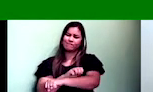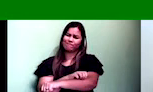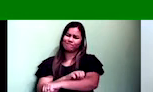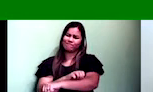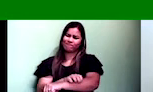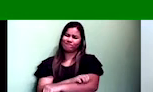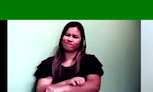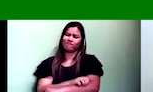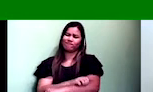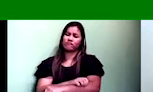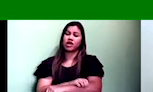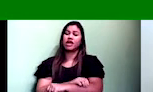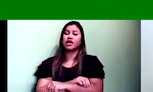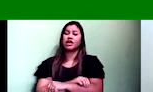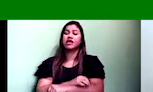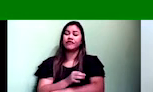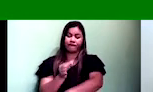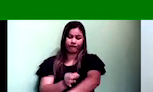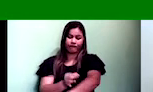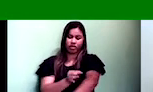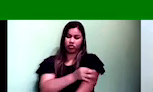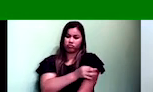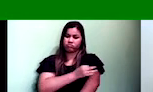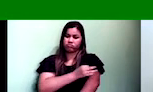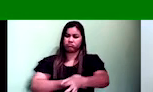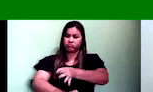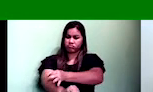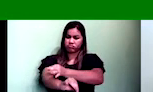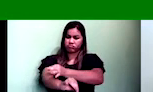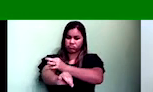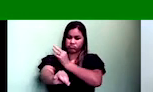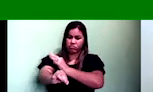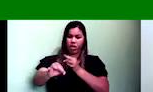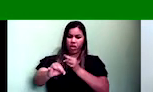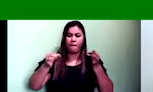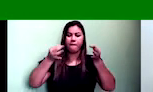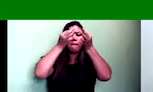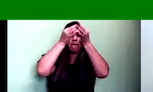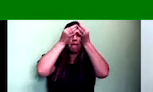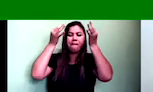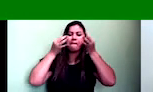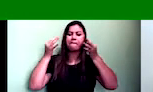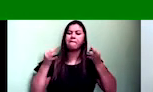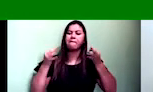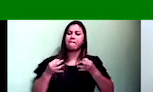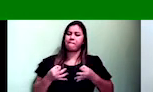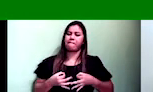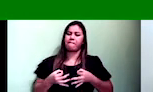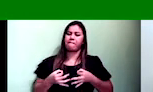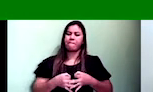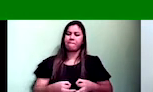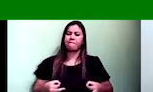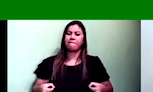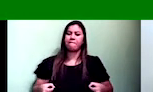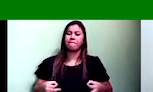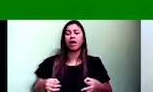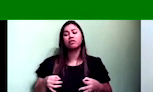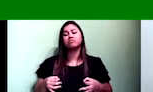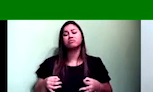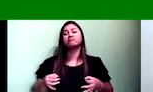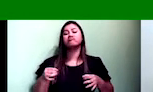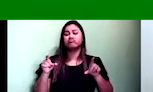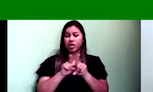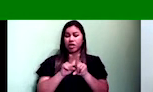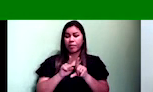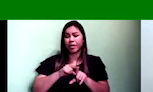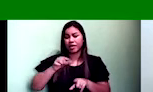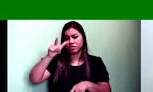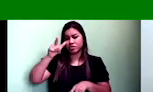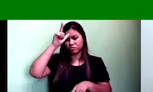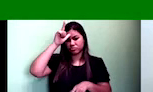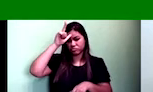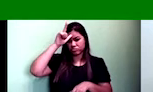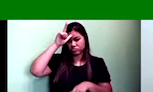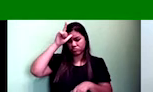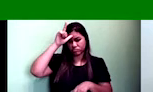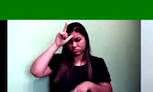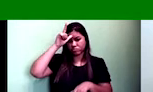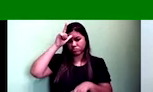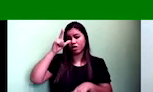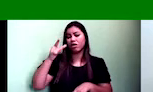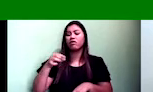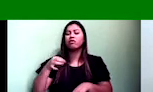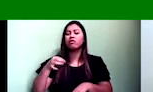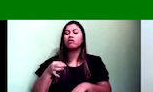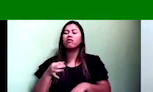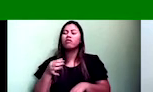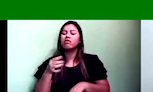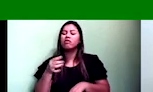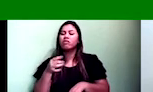se multiplica e pode tomar todo o órgão genital da pessoa, tanto masculino quanto